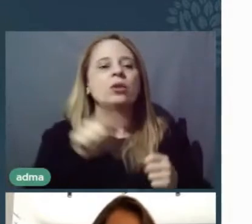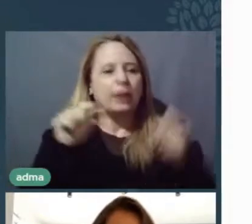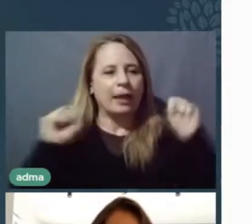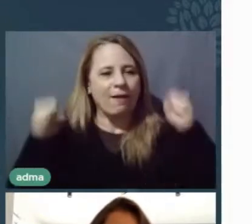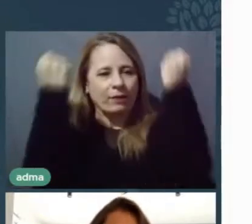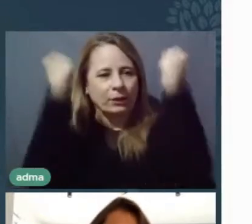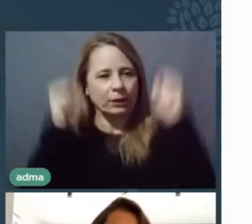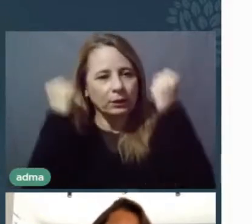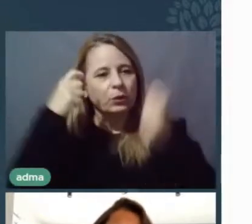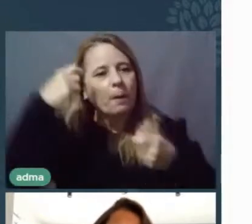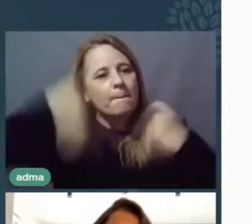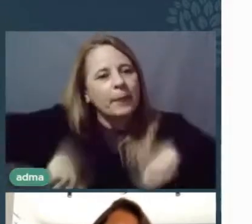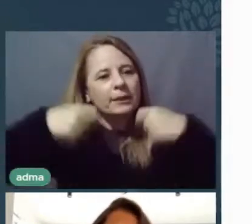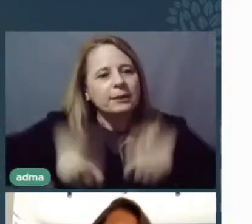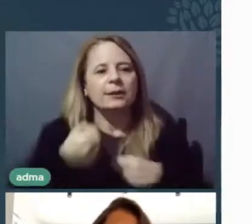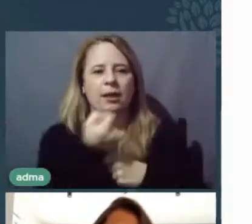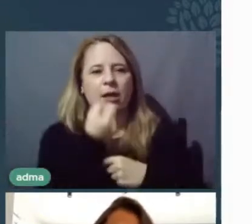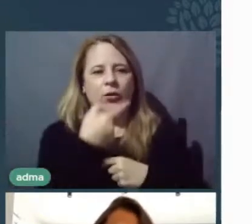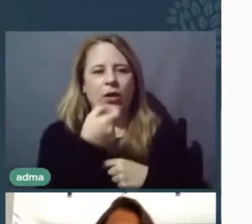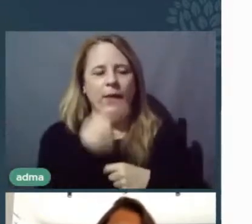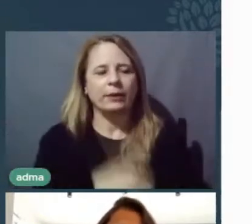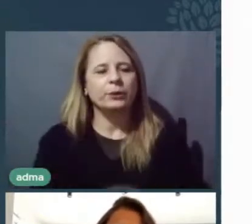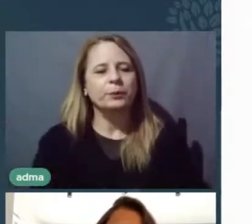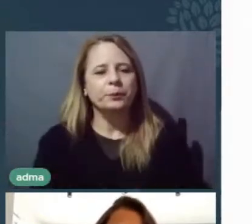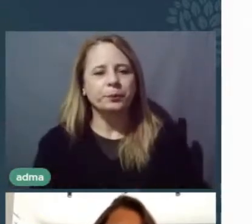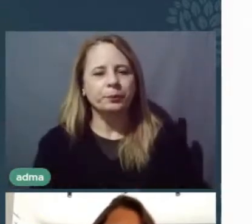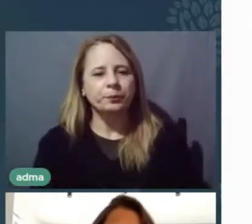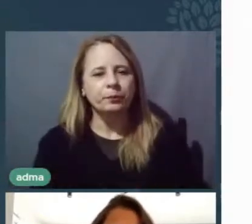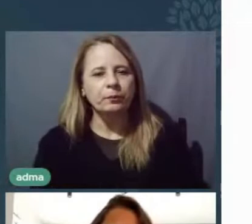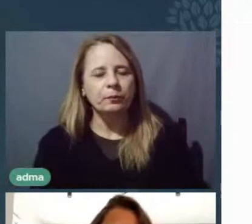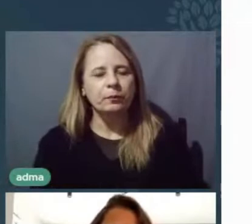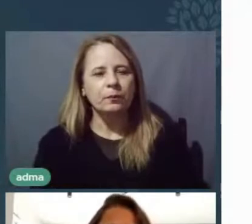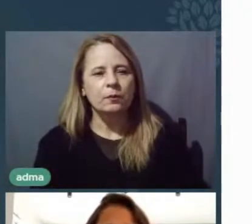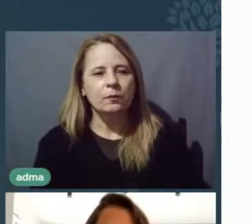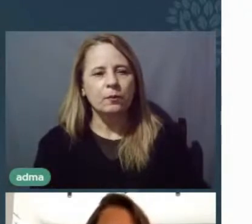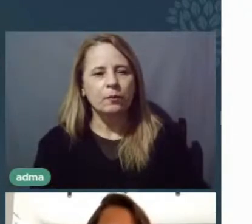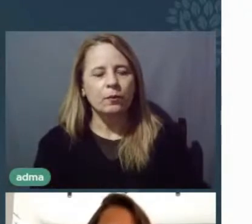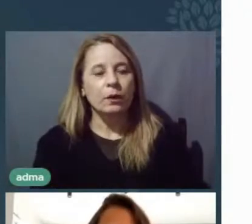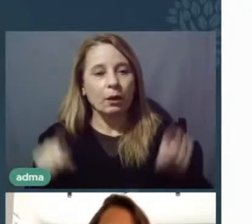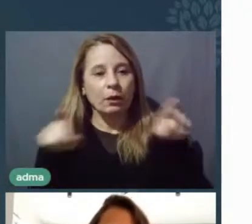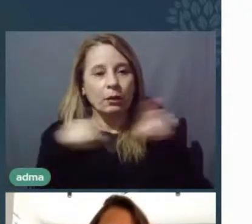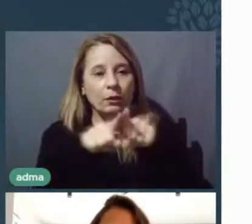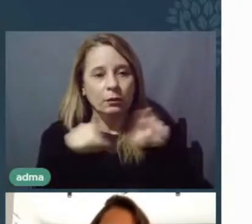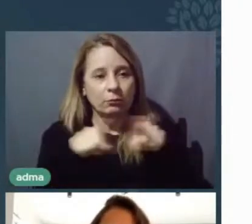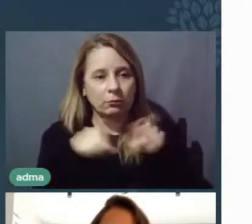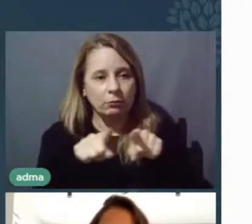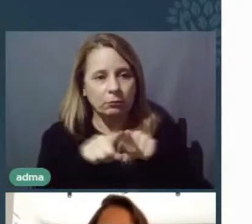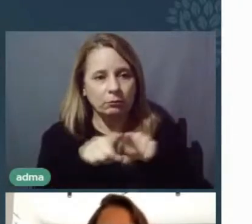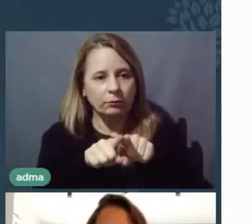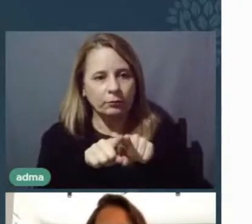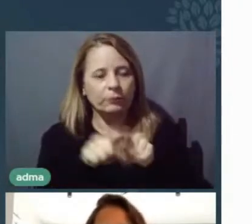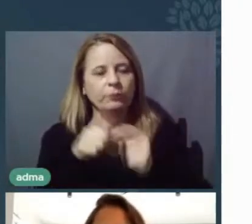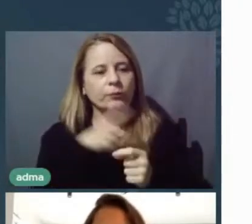necessário. Em relação às recomendações, nós temos um grande guia que traz